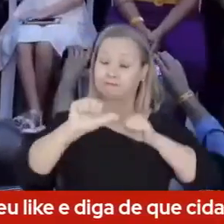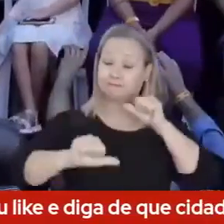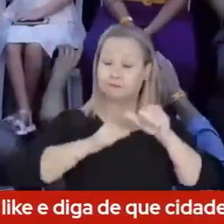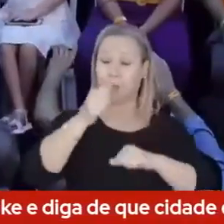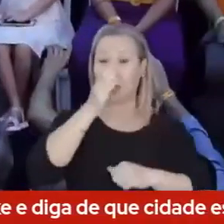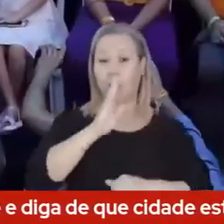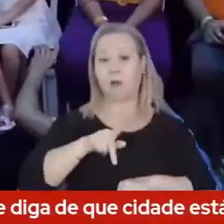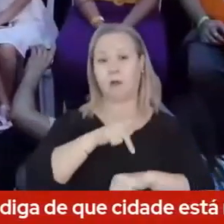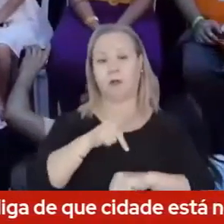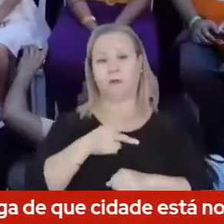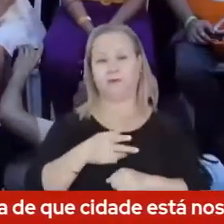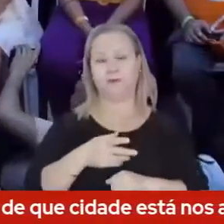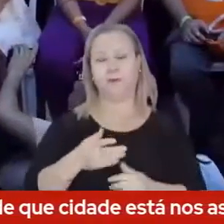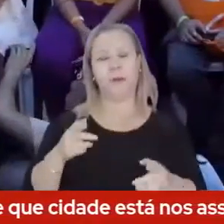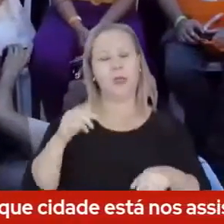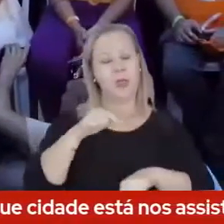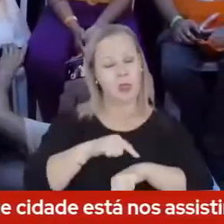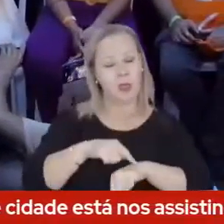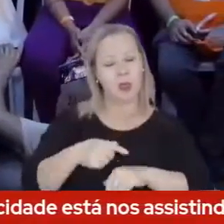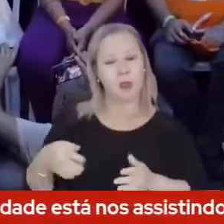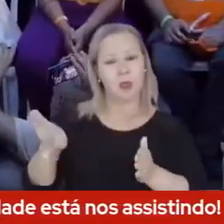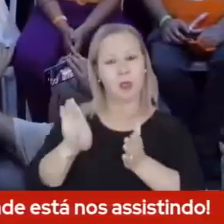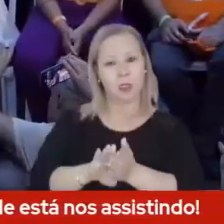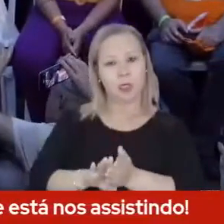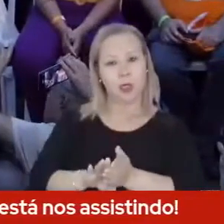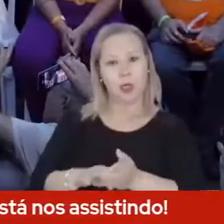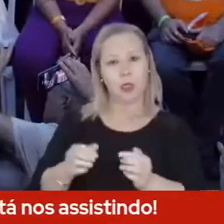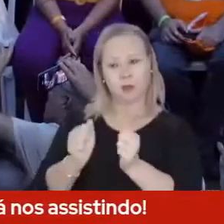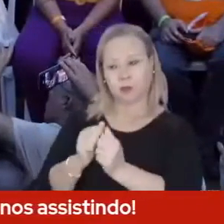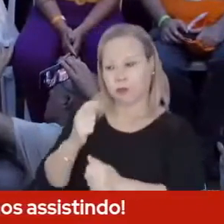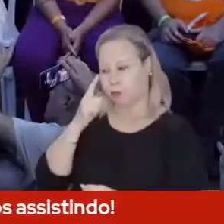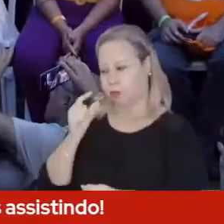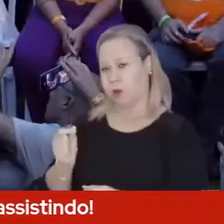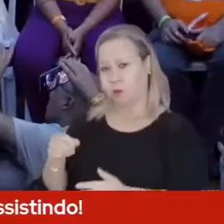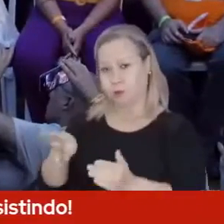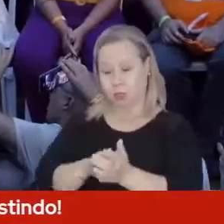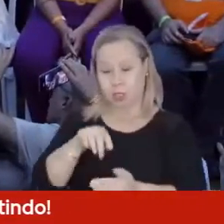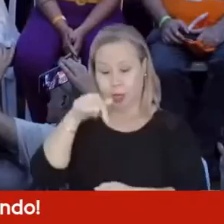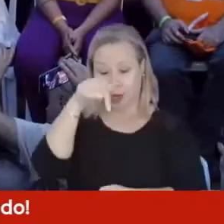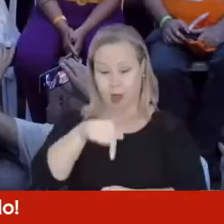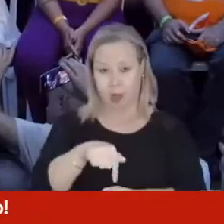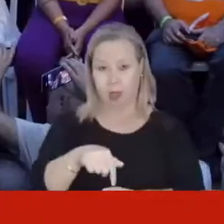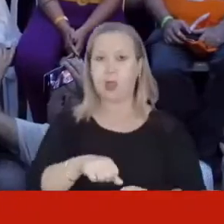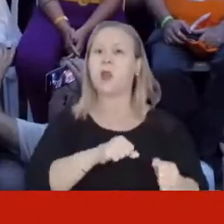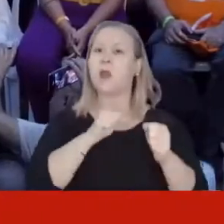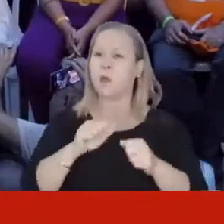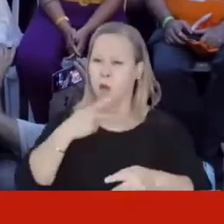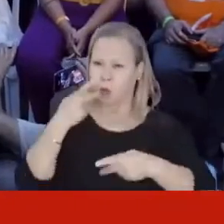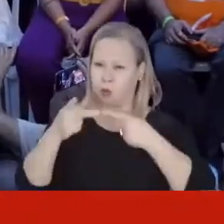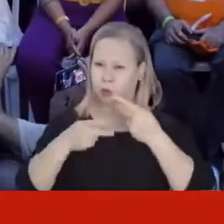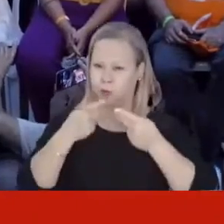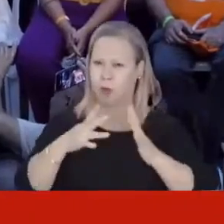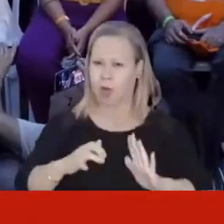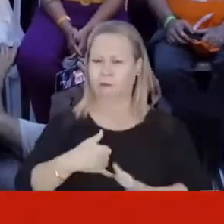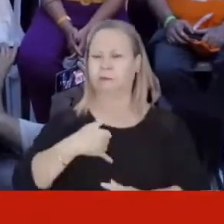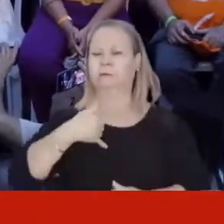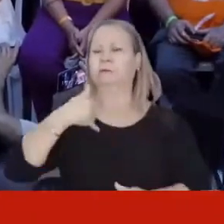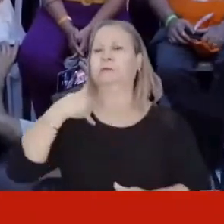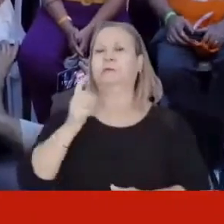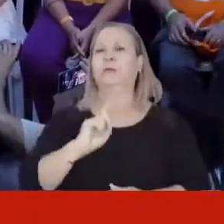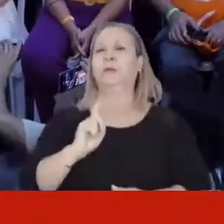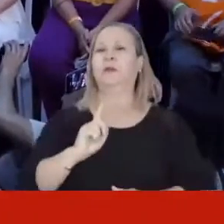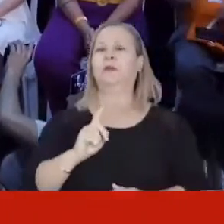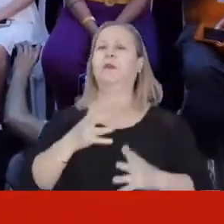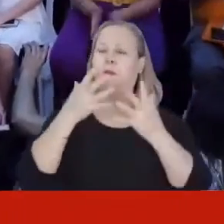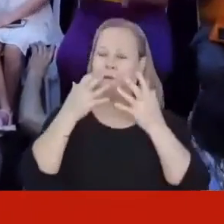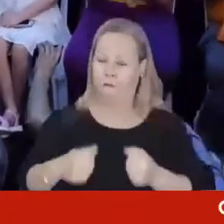Alckmin chegarmos lá, e posso dizer para vocês, sem nenhuma soberba, que nós vamos chegar, eu